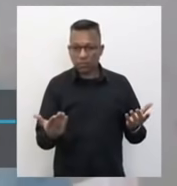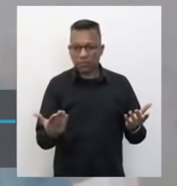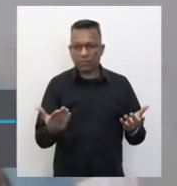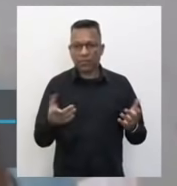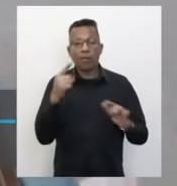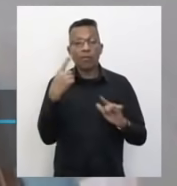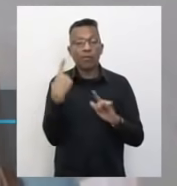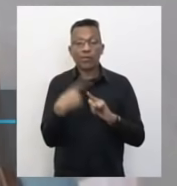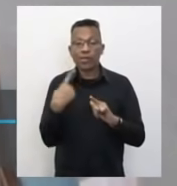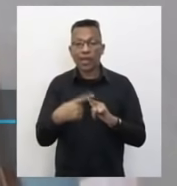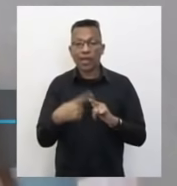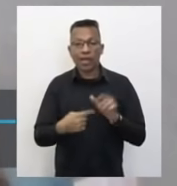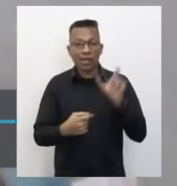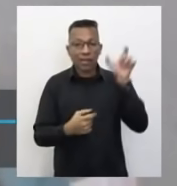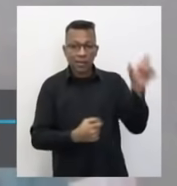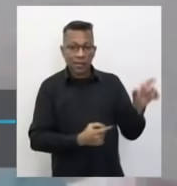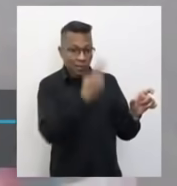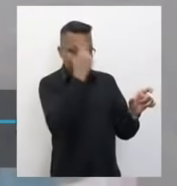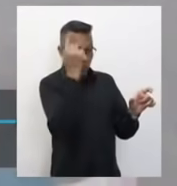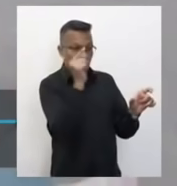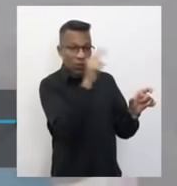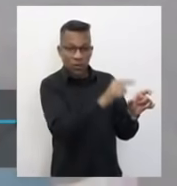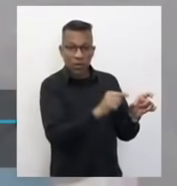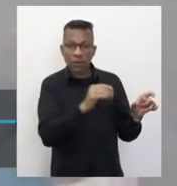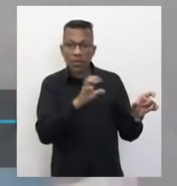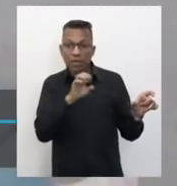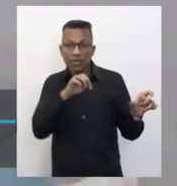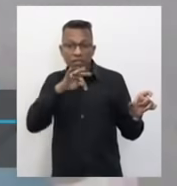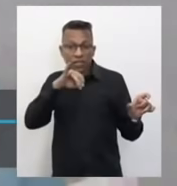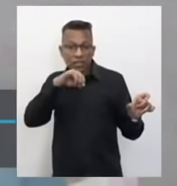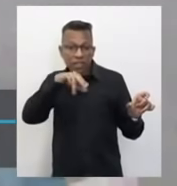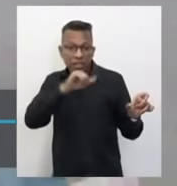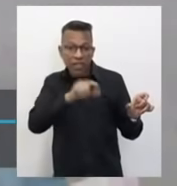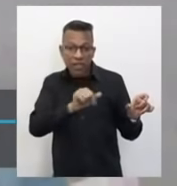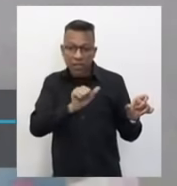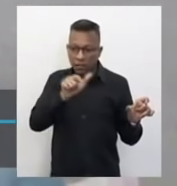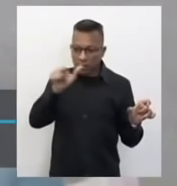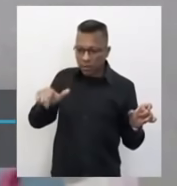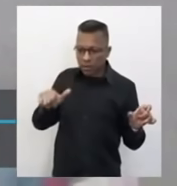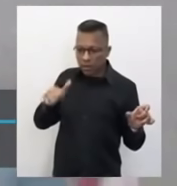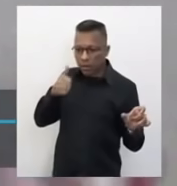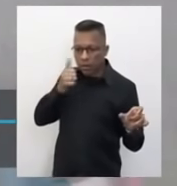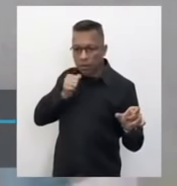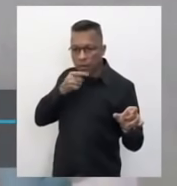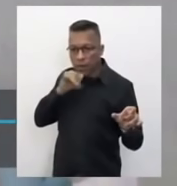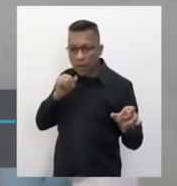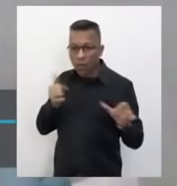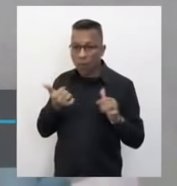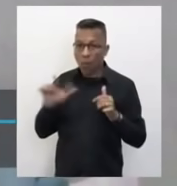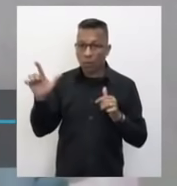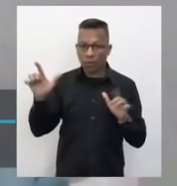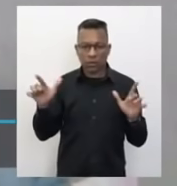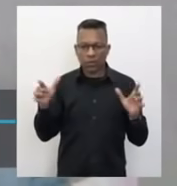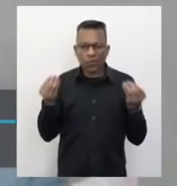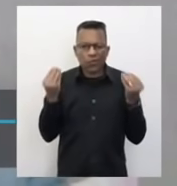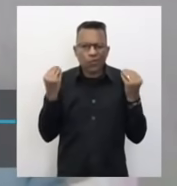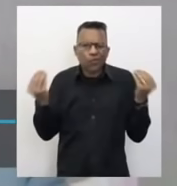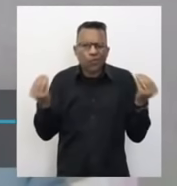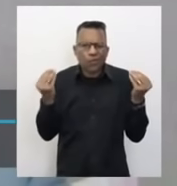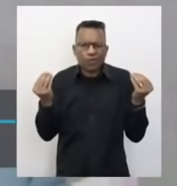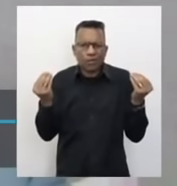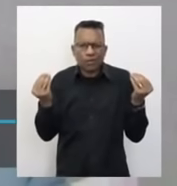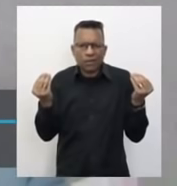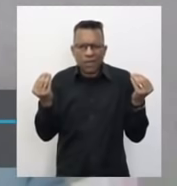Simplesmente porque a pessoa tinha uma etnia e os pais outra. Né? Não tem lógica isso, gente.